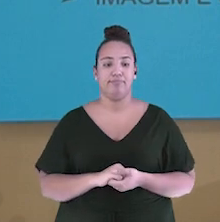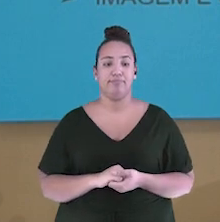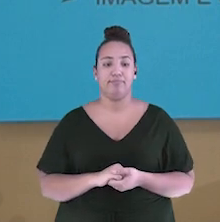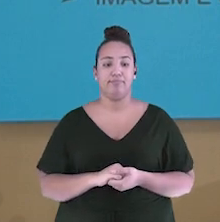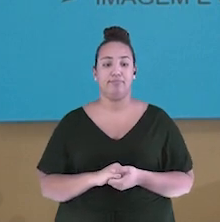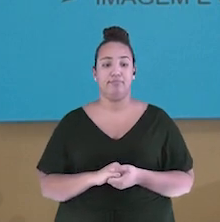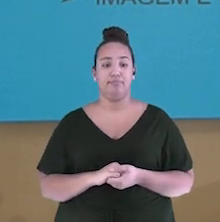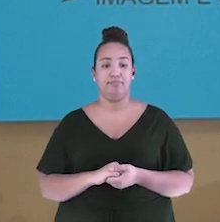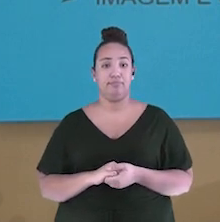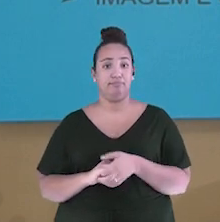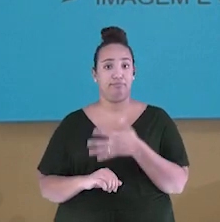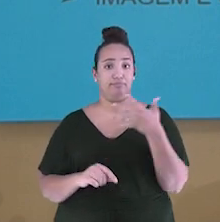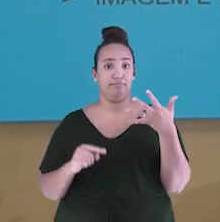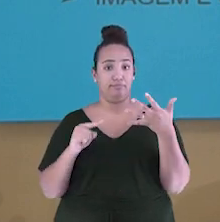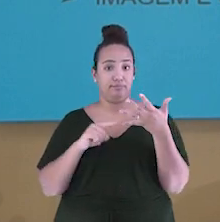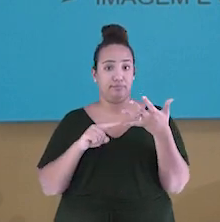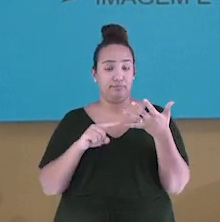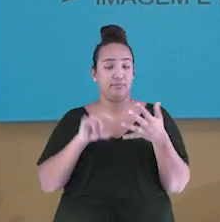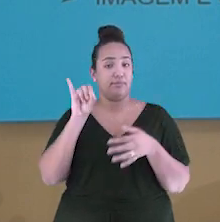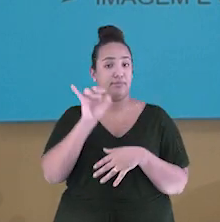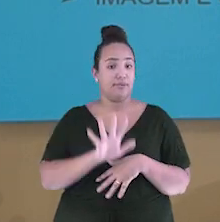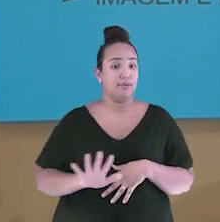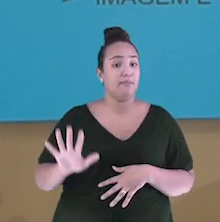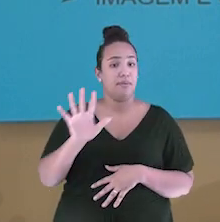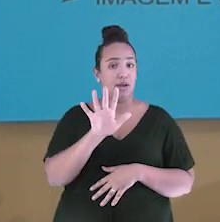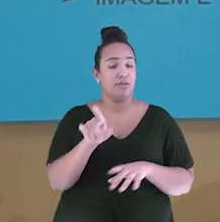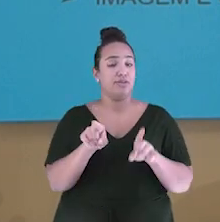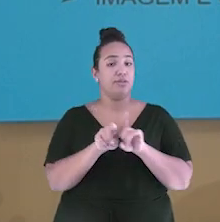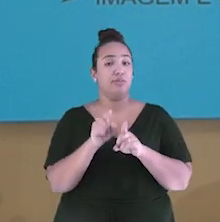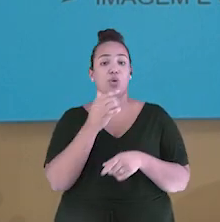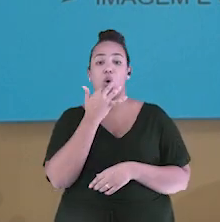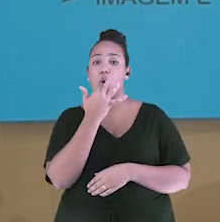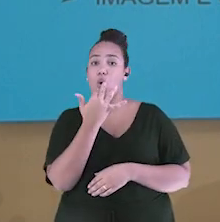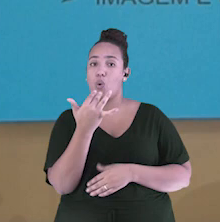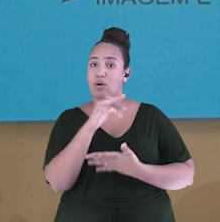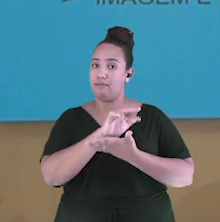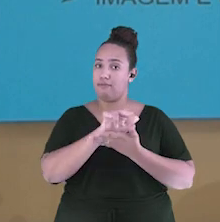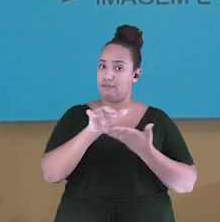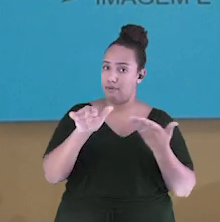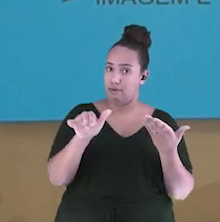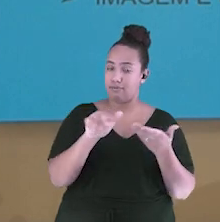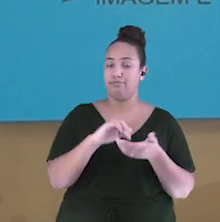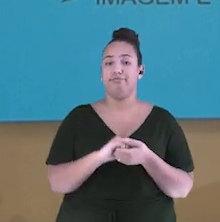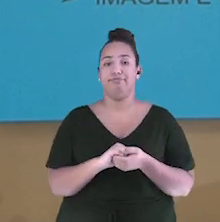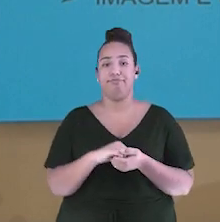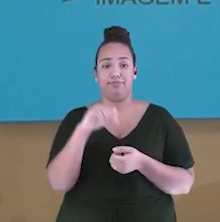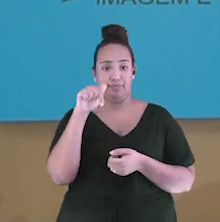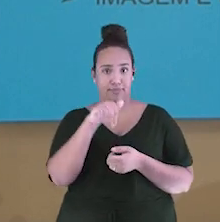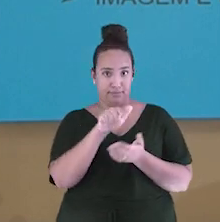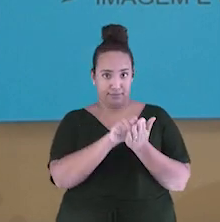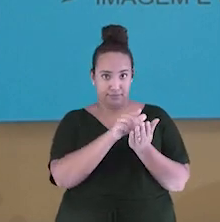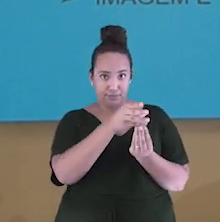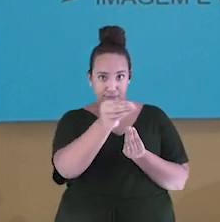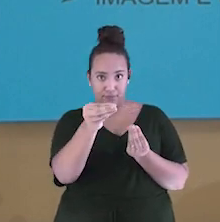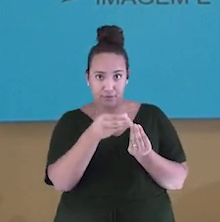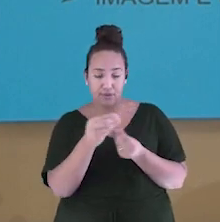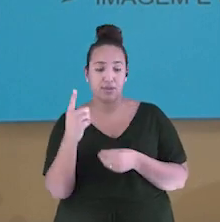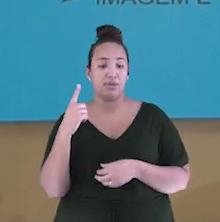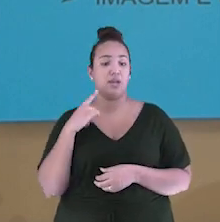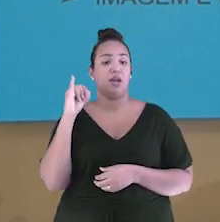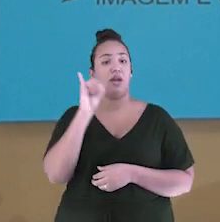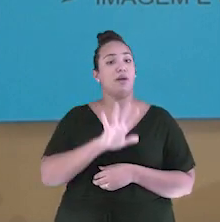Temos também imagem e cores vivas. Geralmente, os folhetos contam com imagens e